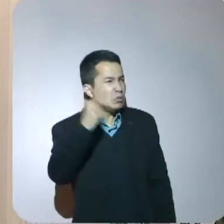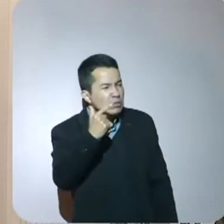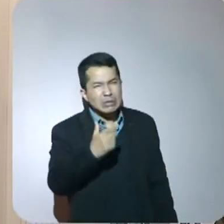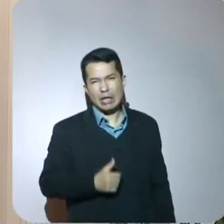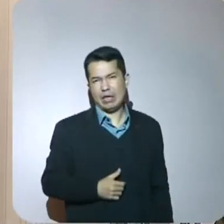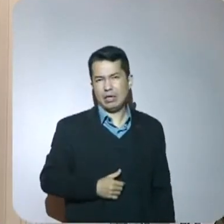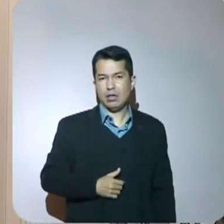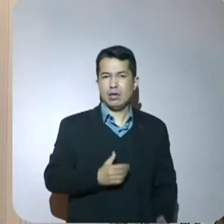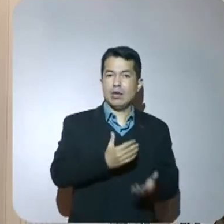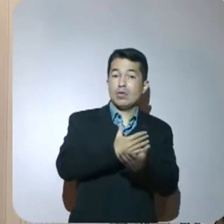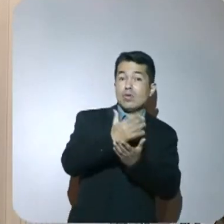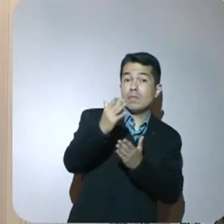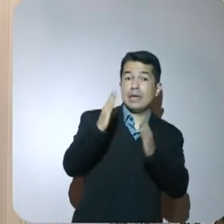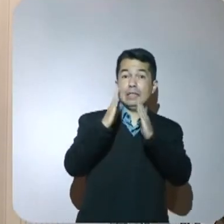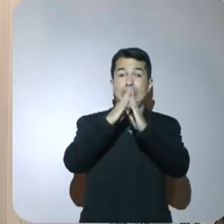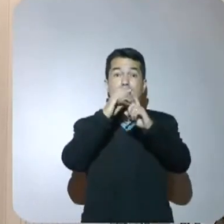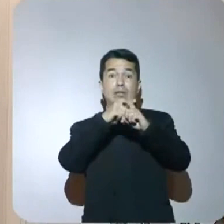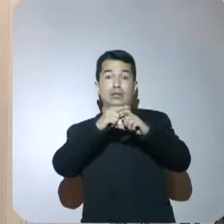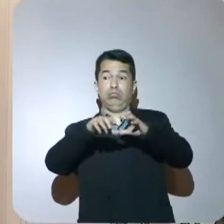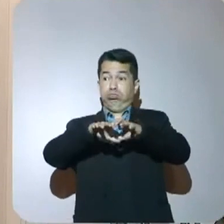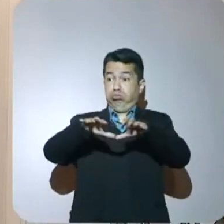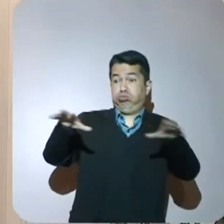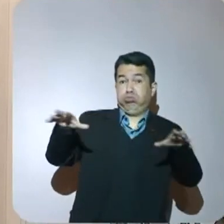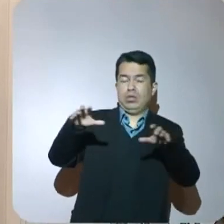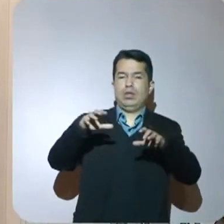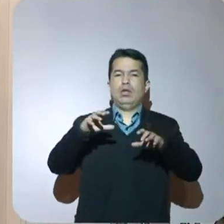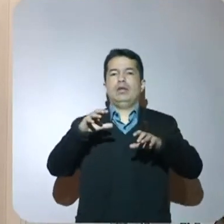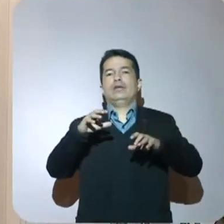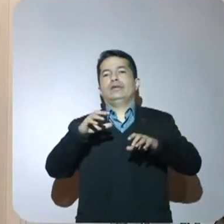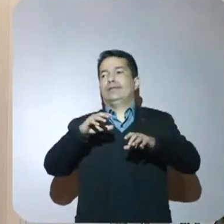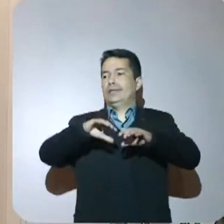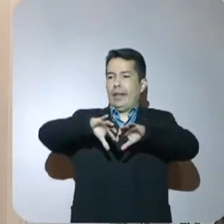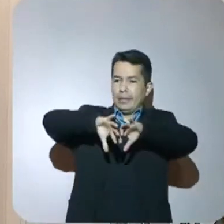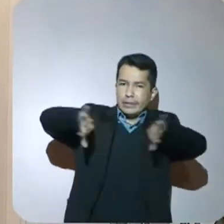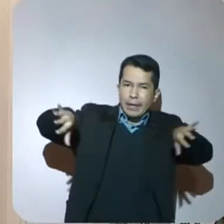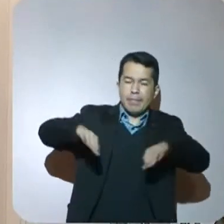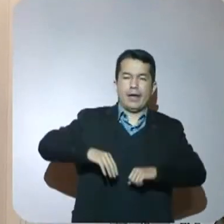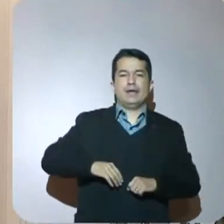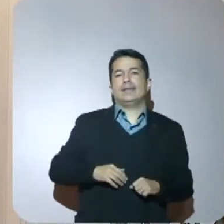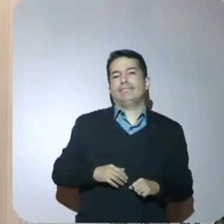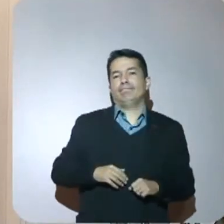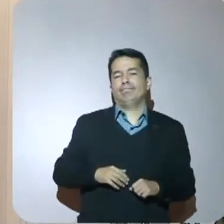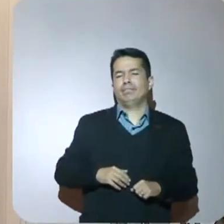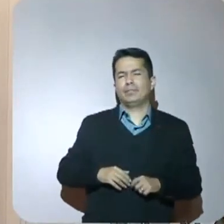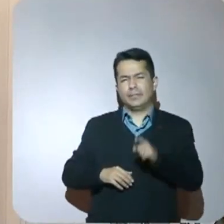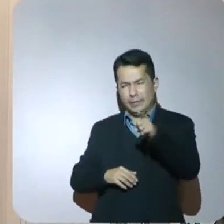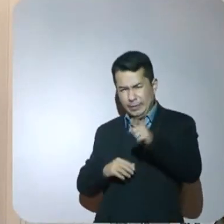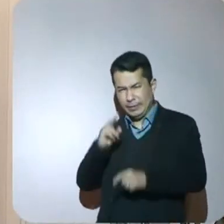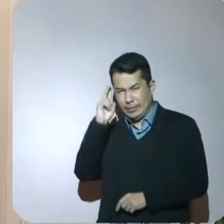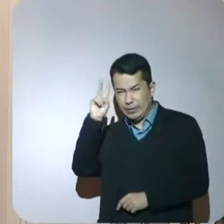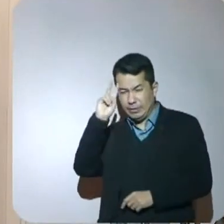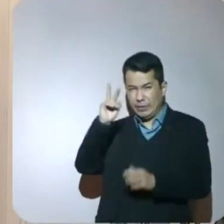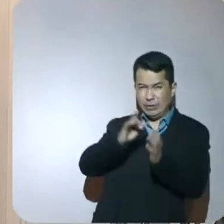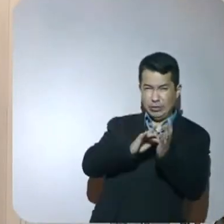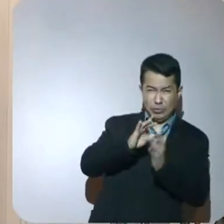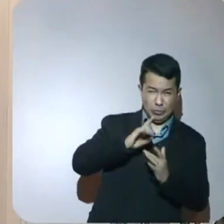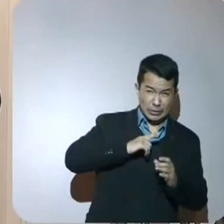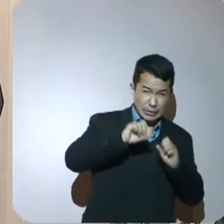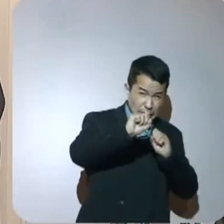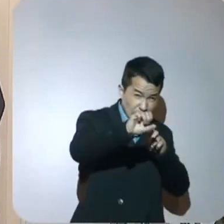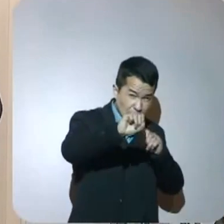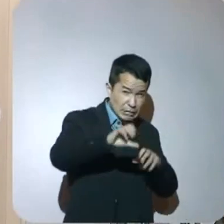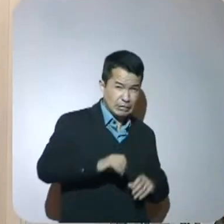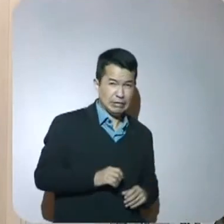dividindo. Por quê? Porque o próprio Senhor nos ensinou que uma casa dividida não prevalece. E